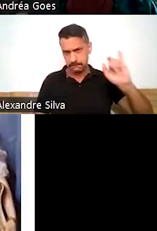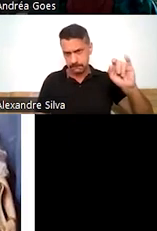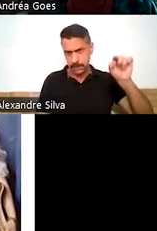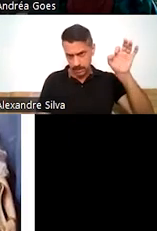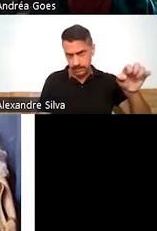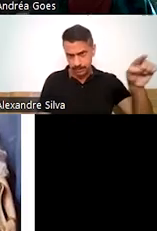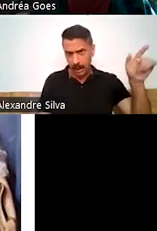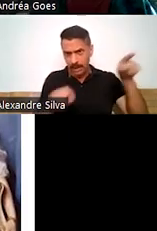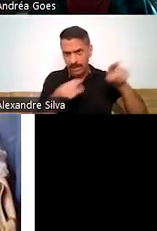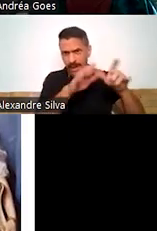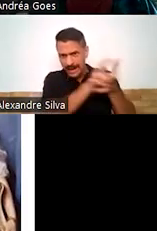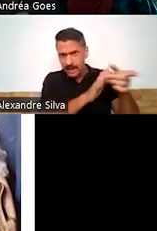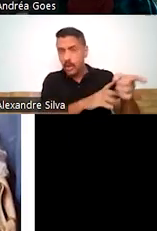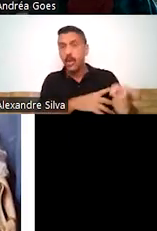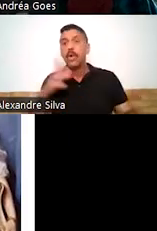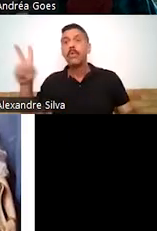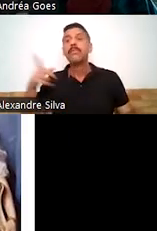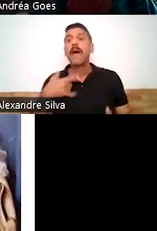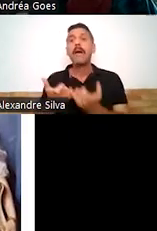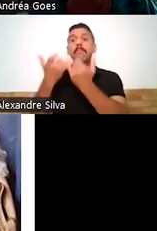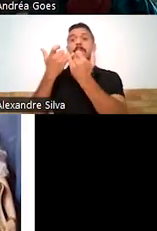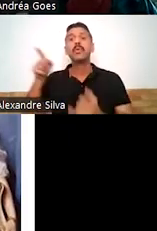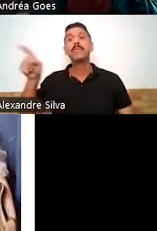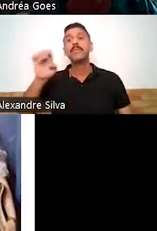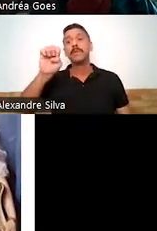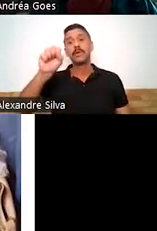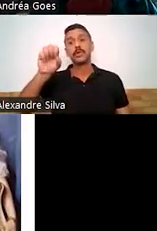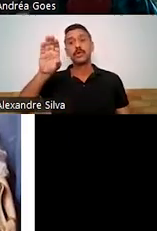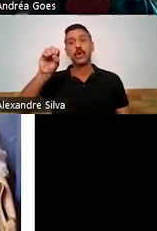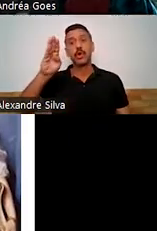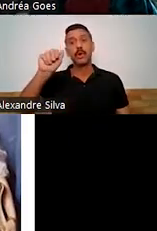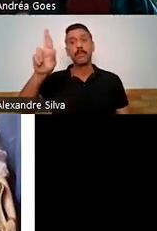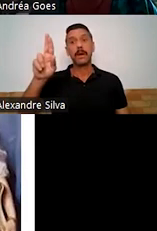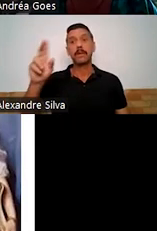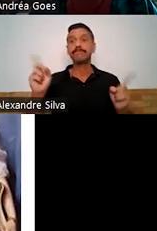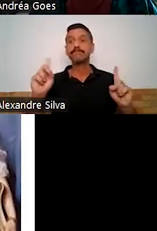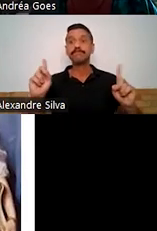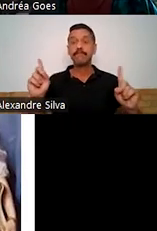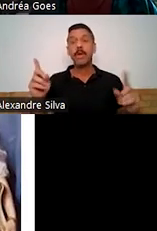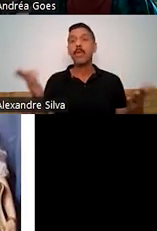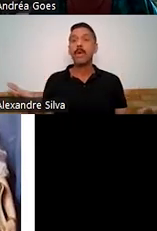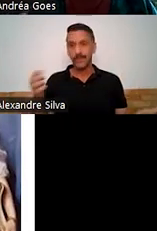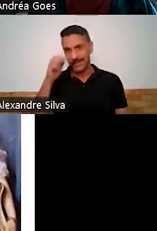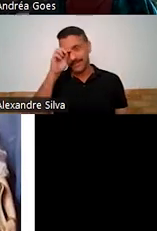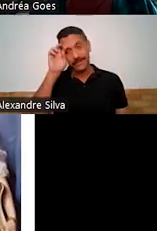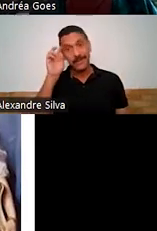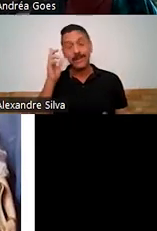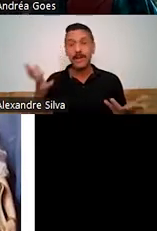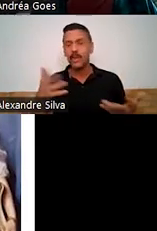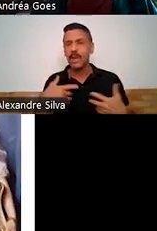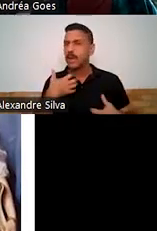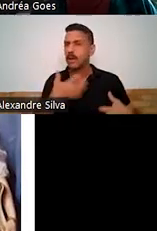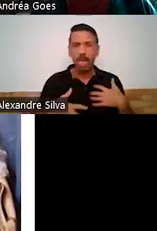com quem ela estava casada, ou ele é filho do Escobar? E aí, bom, e esse é toda a desgraça, todo o amor dele